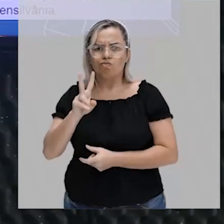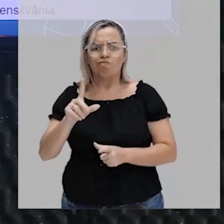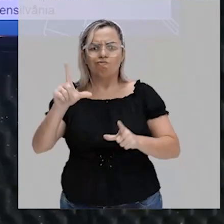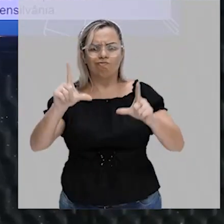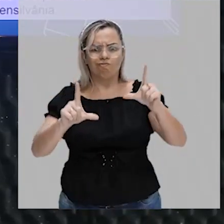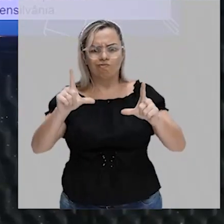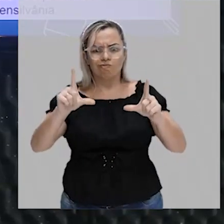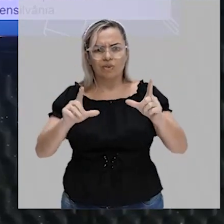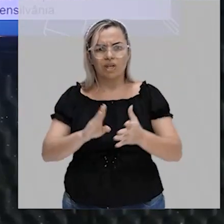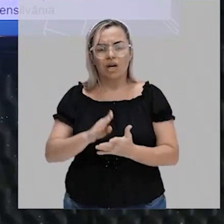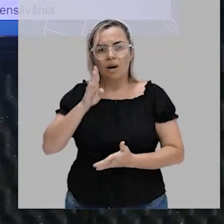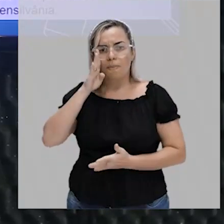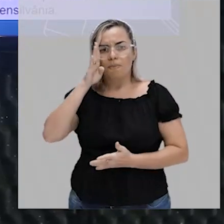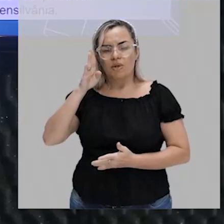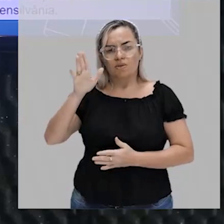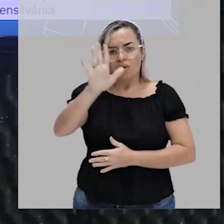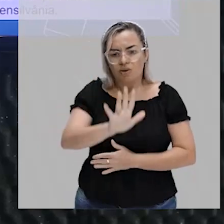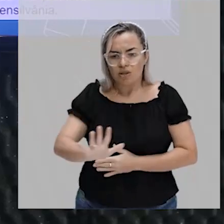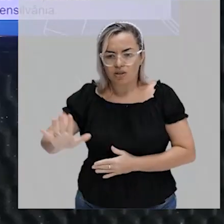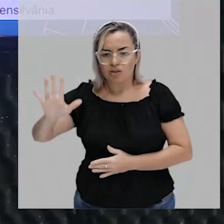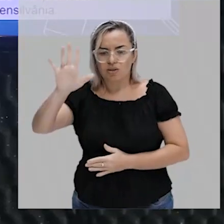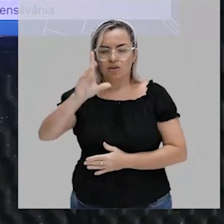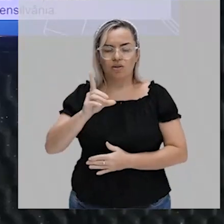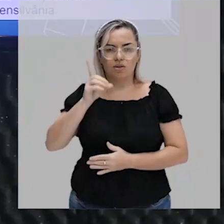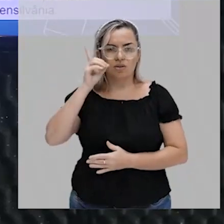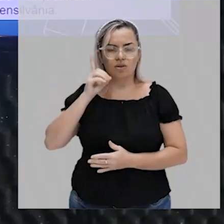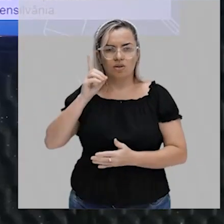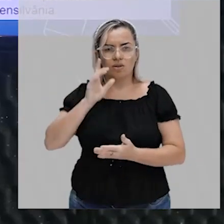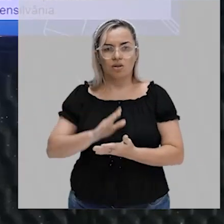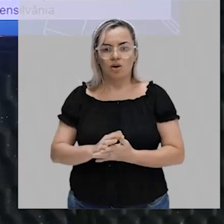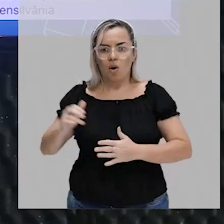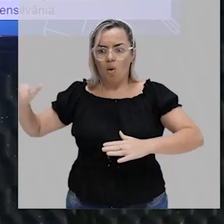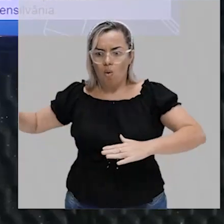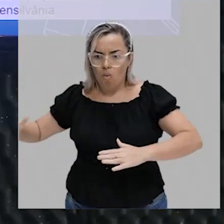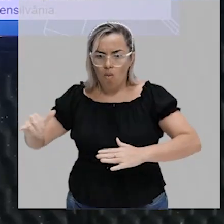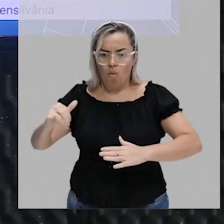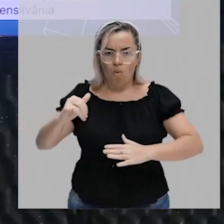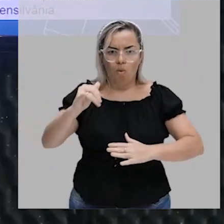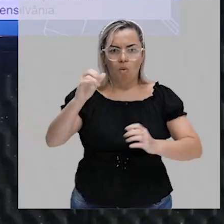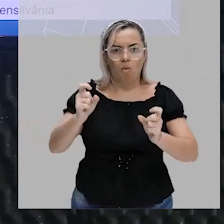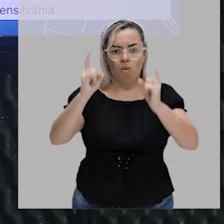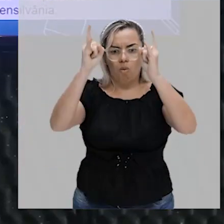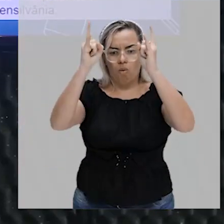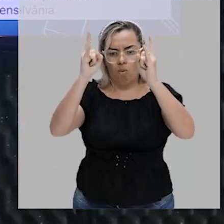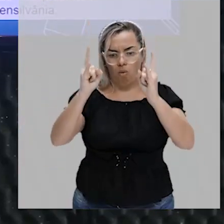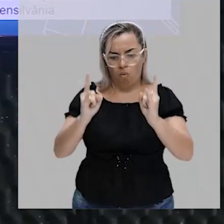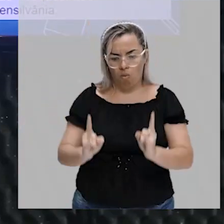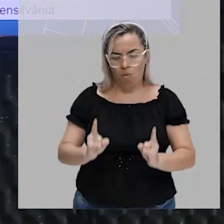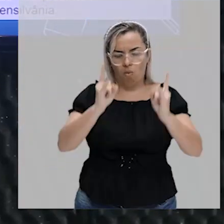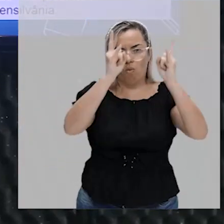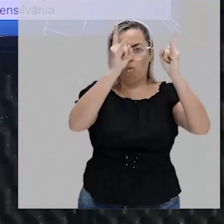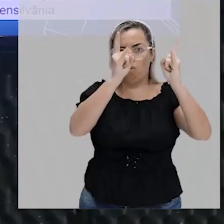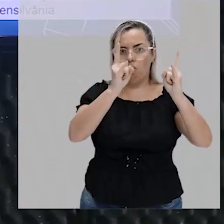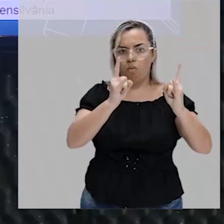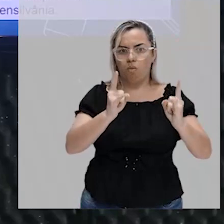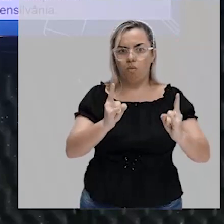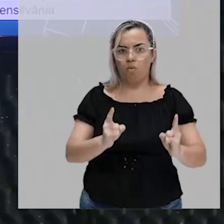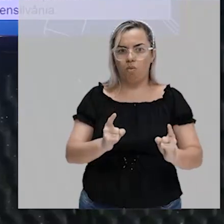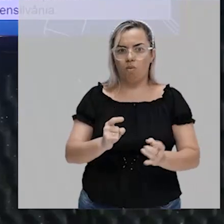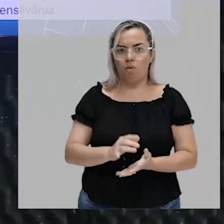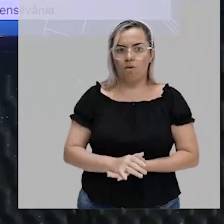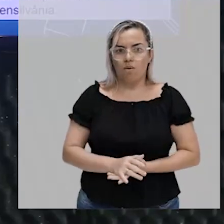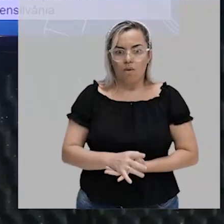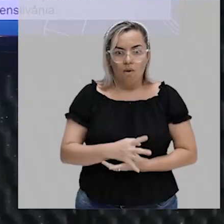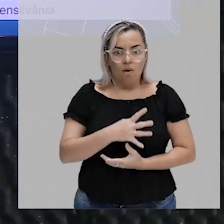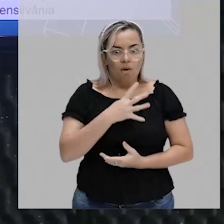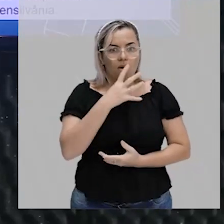mundo tendo o seu símbolo econômico sendo derrubado com dois aviões, algo inimaginável até aquele momento, é de espantar. O outro